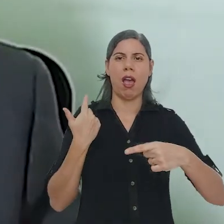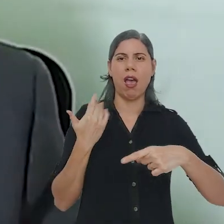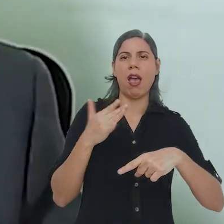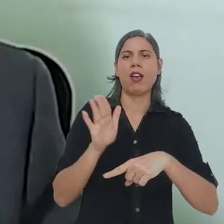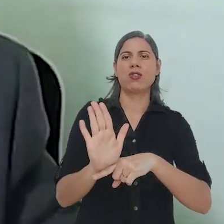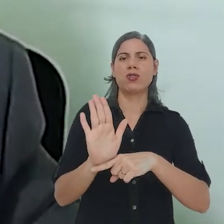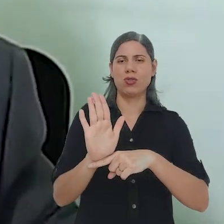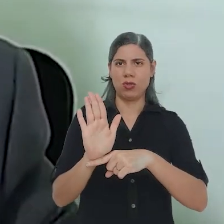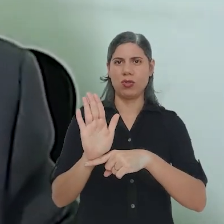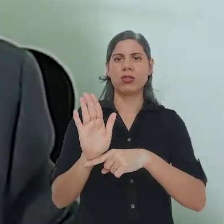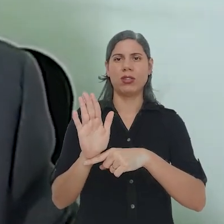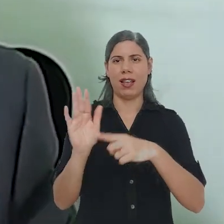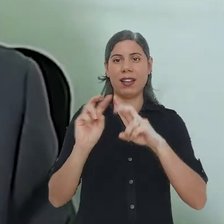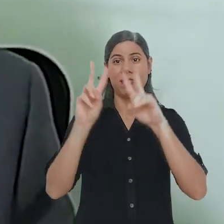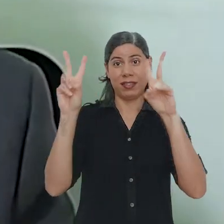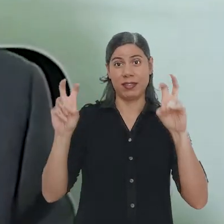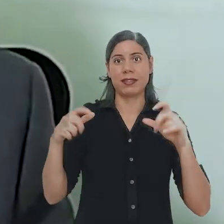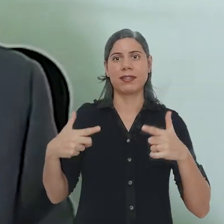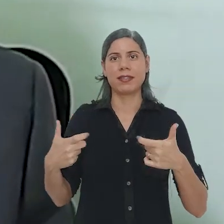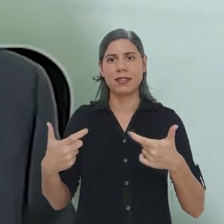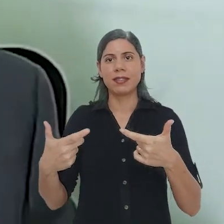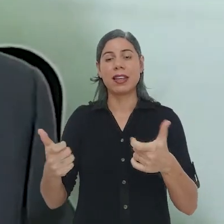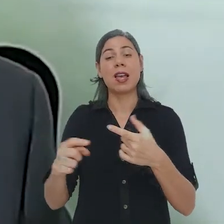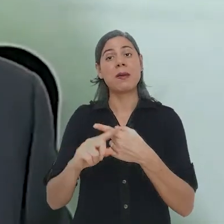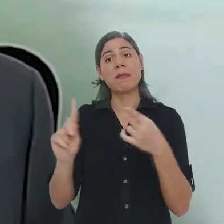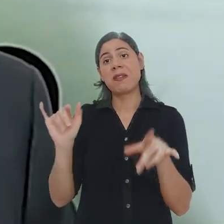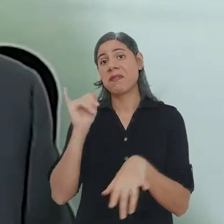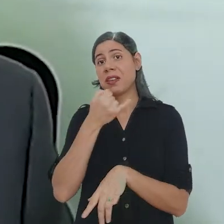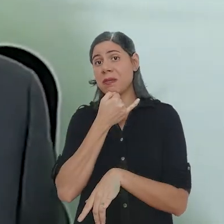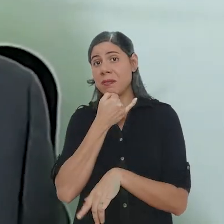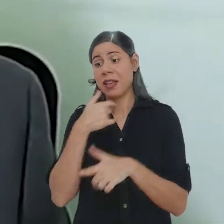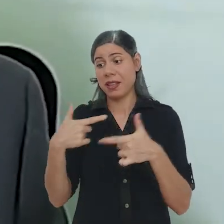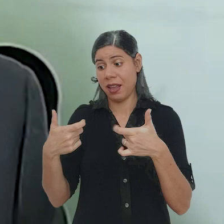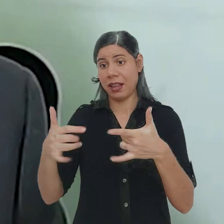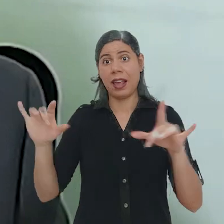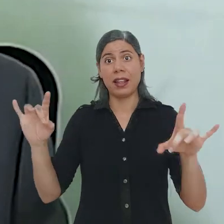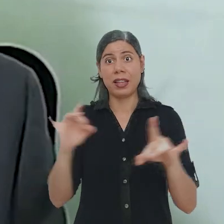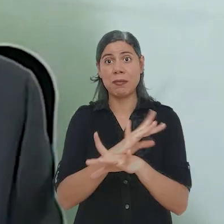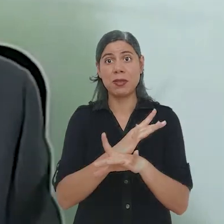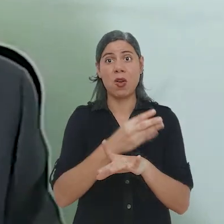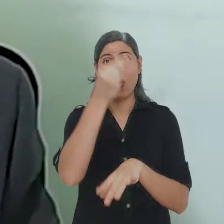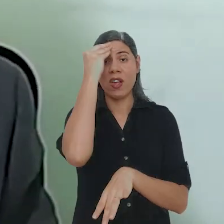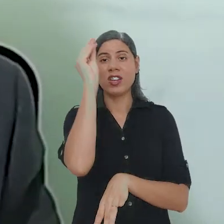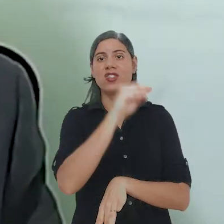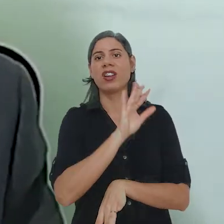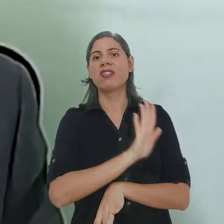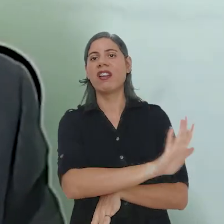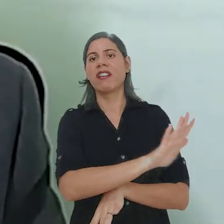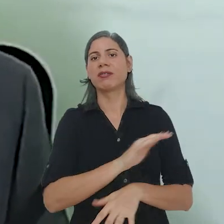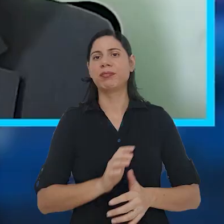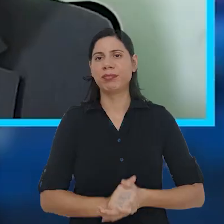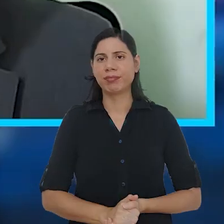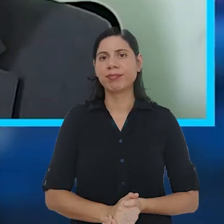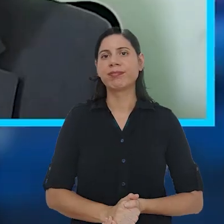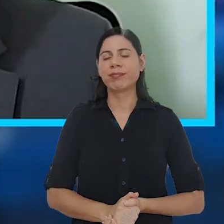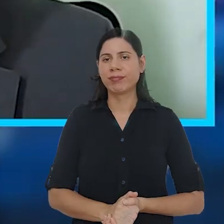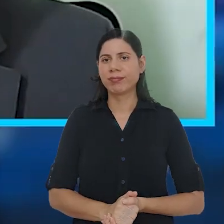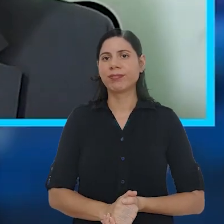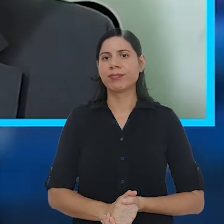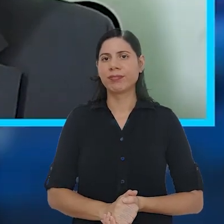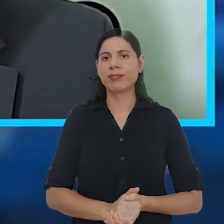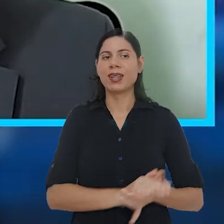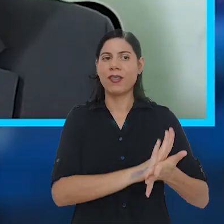combater e ajudar a causa da guerra. Só que, infelizmente, depois que a guerra terminou, eles foram esquecidos aqui na nossa região.